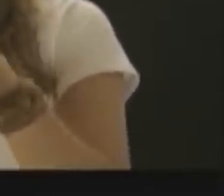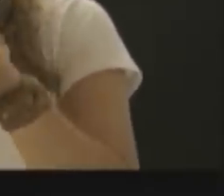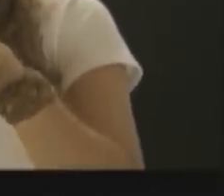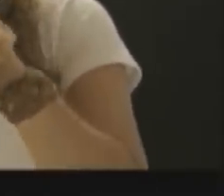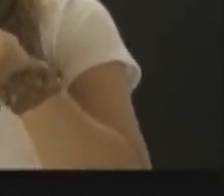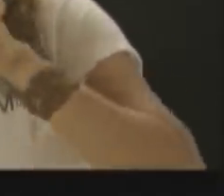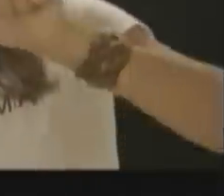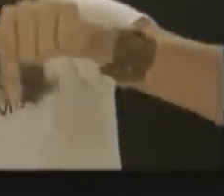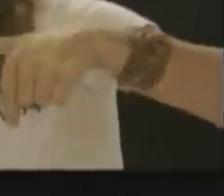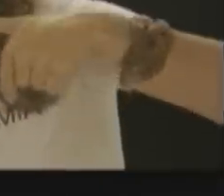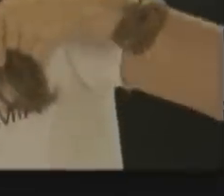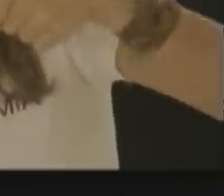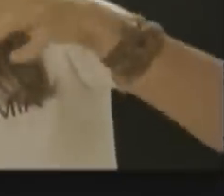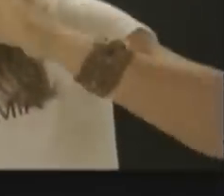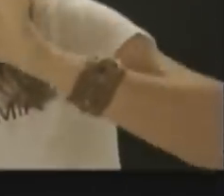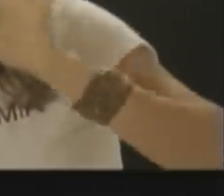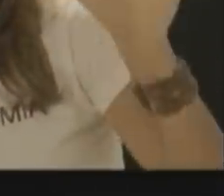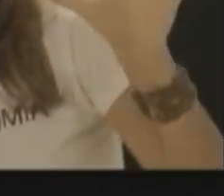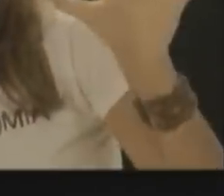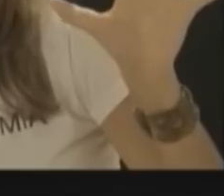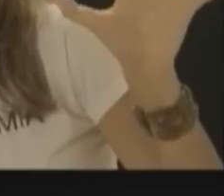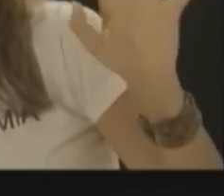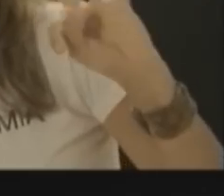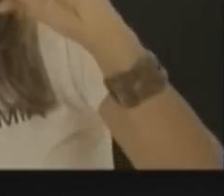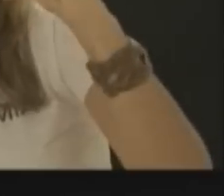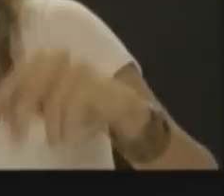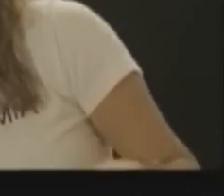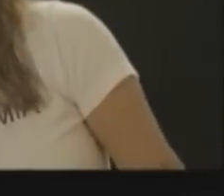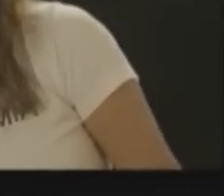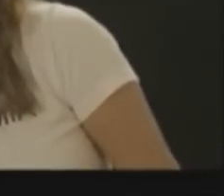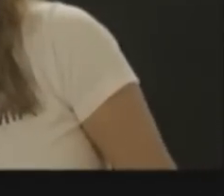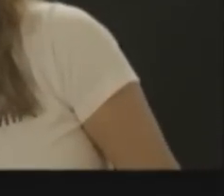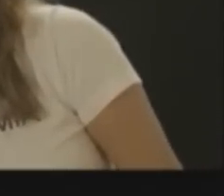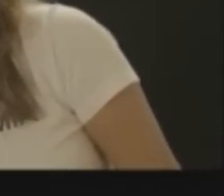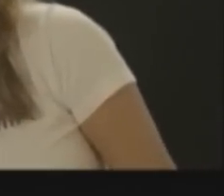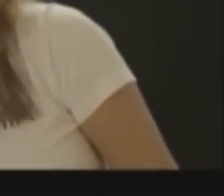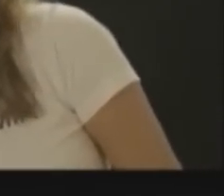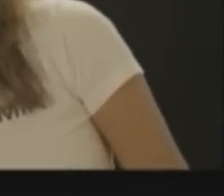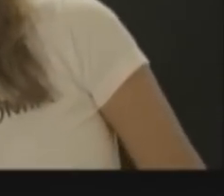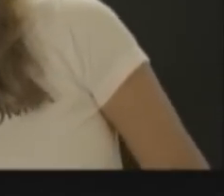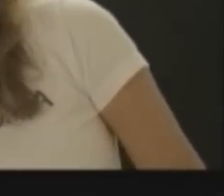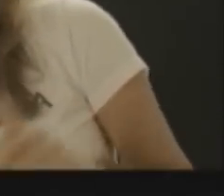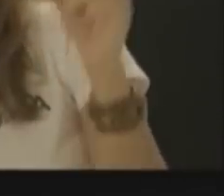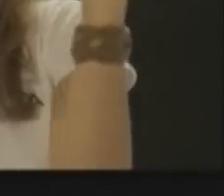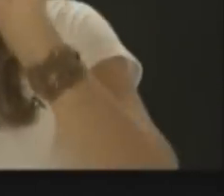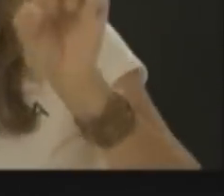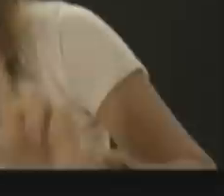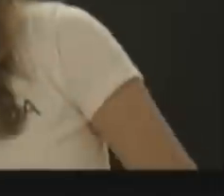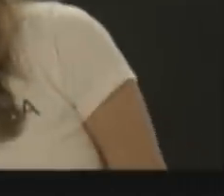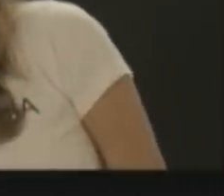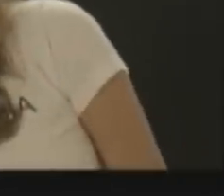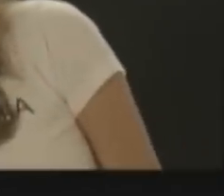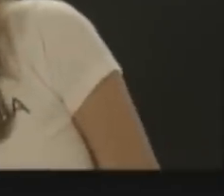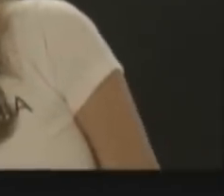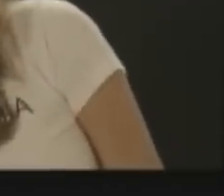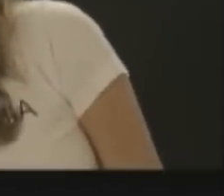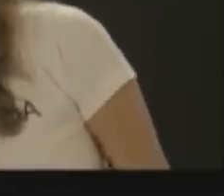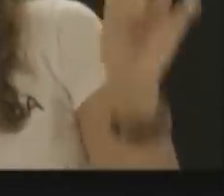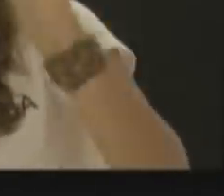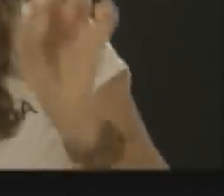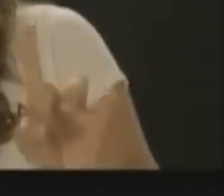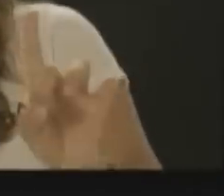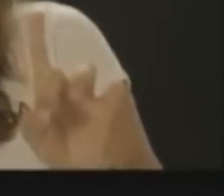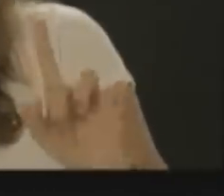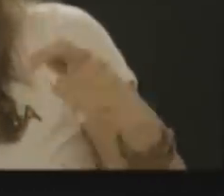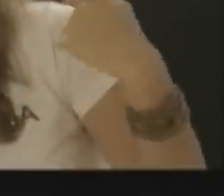autonomia. Este é o sinal de autonomia. Todos nós, pessoas com ou sem deficiência, precisamos dela para viver plenamente. Isso